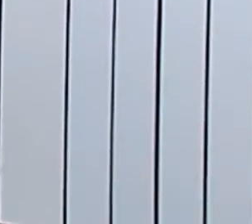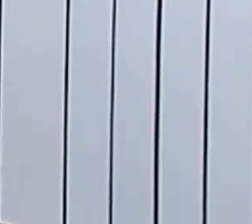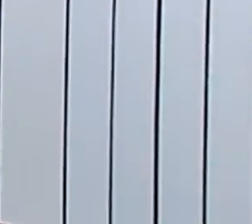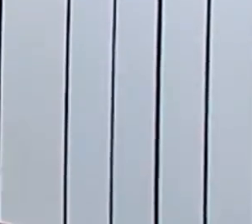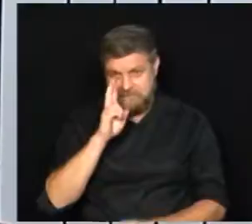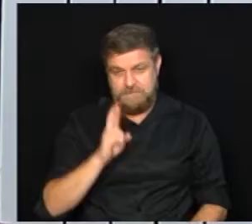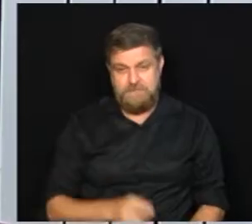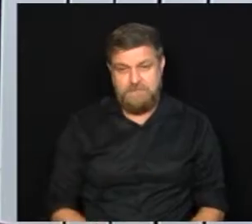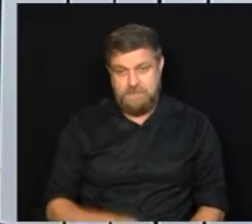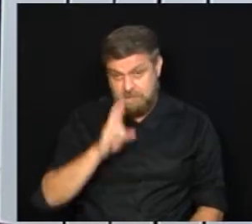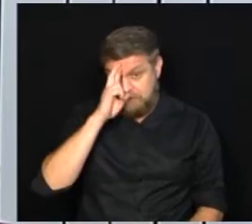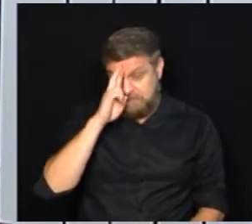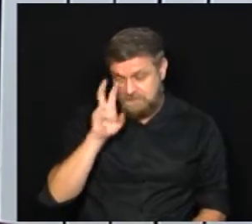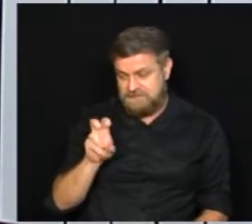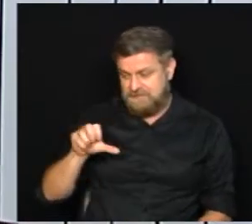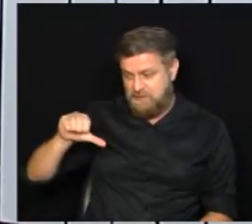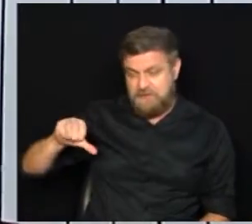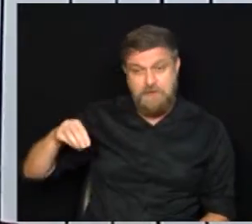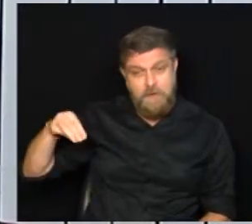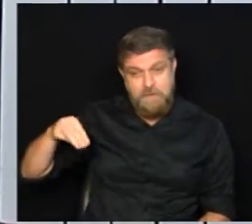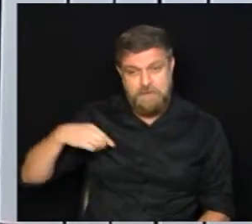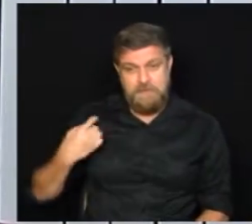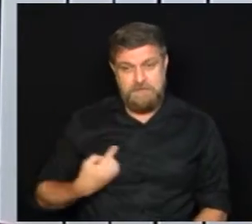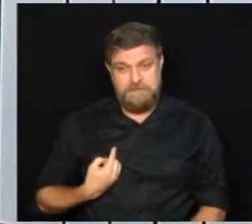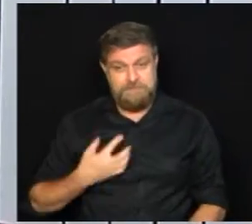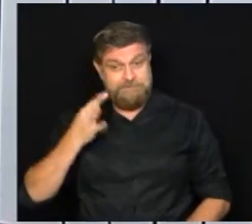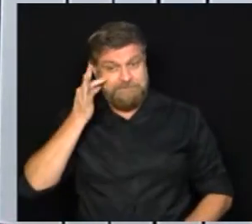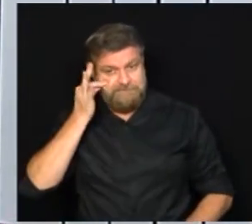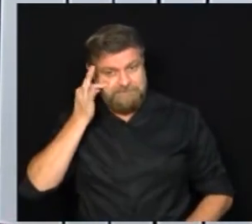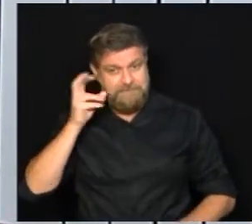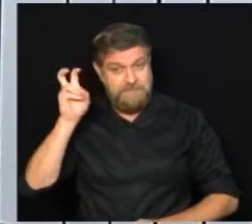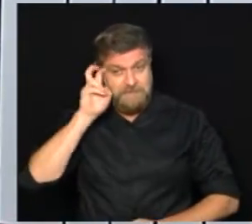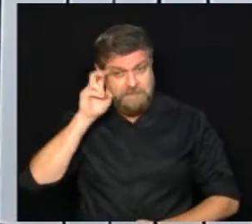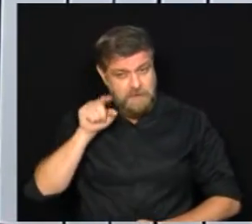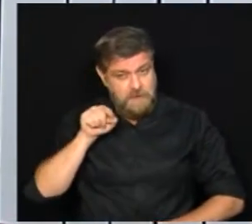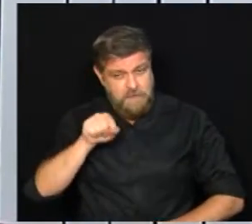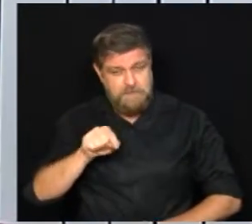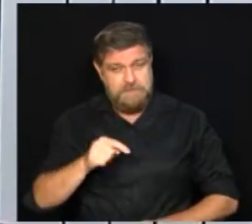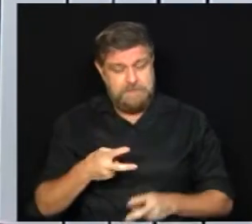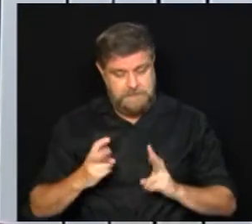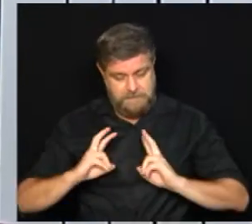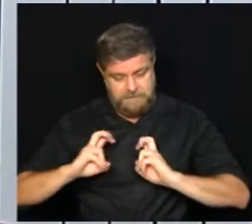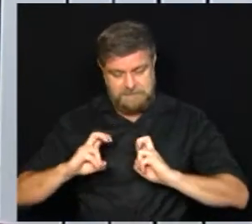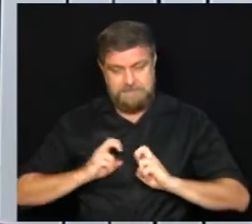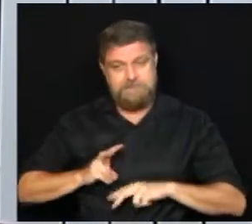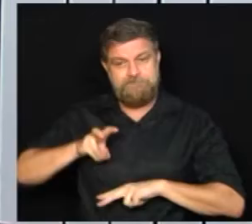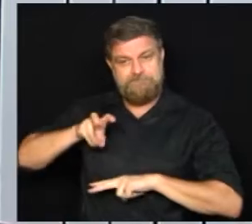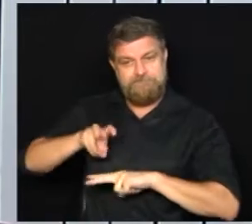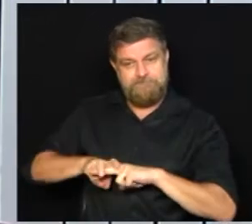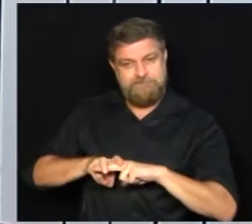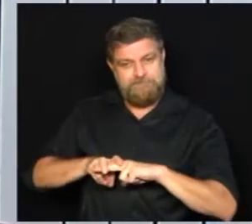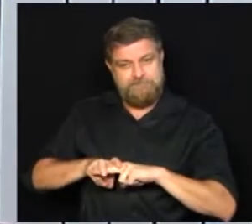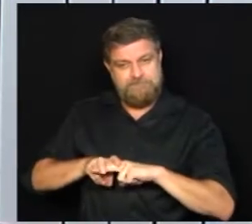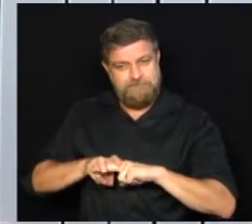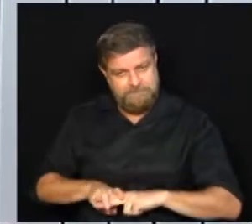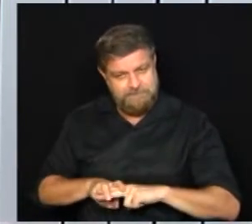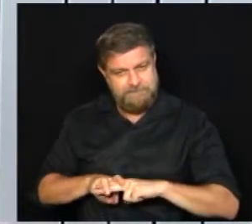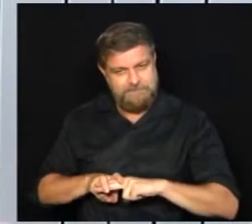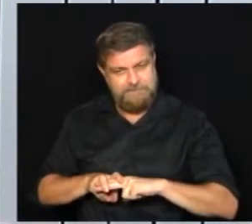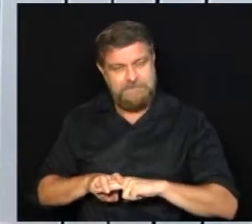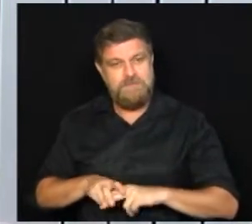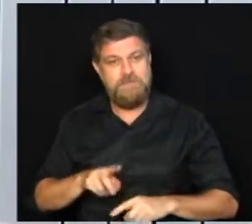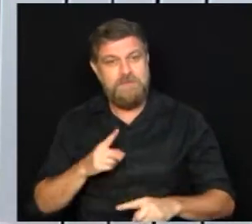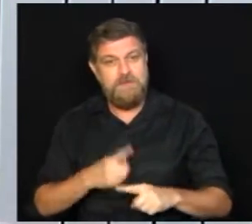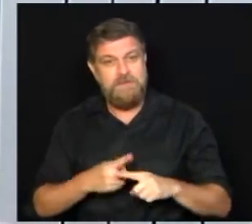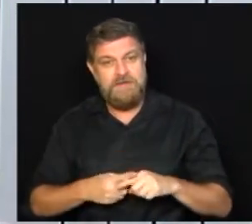12h59, Câmara Total de volta ao vivo nesta quinta-feira. Você aí de casa já percebeu, já peguei o meu banquinho, já estou sentado,